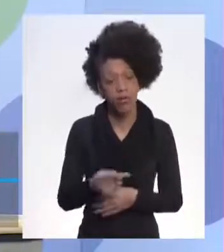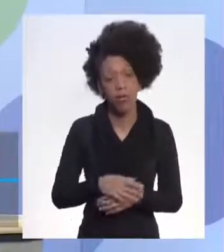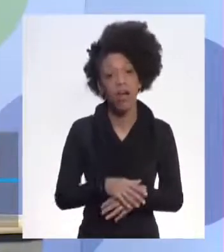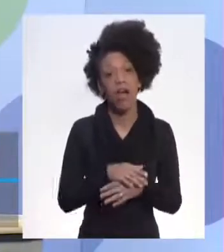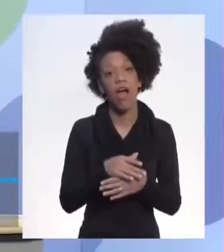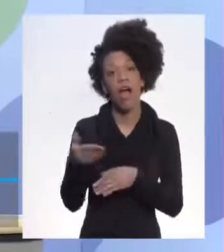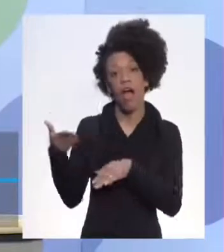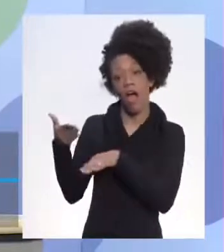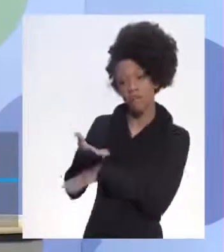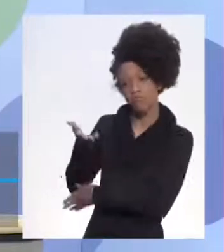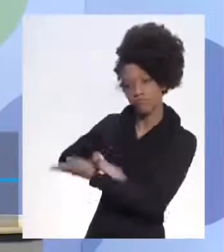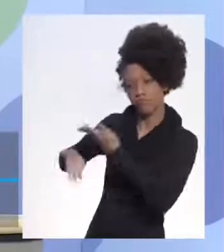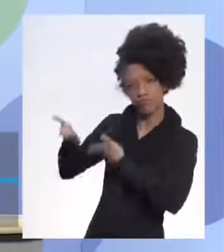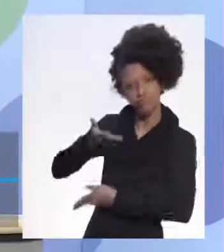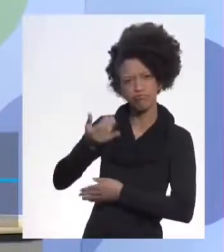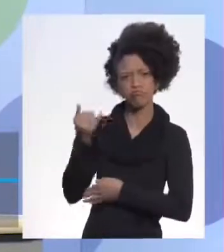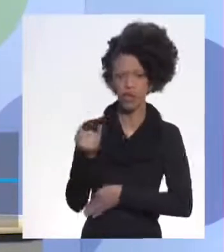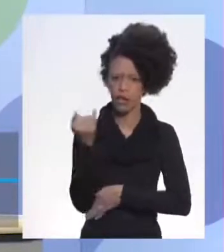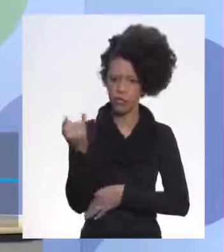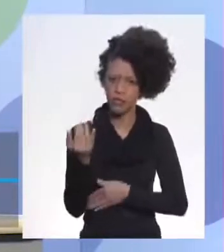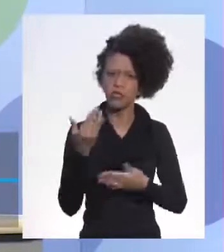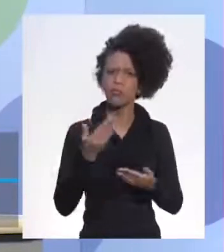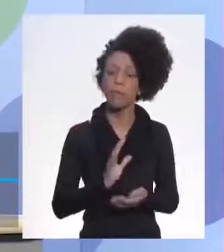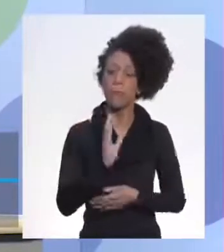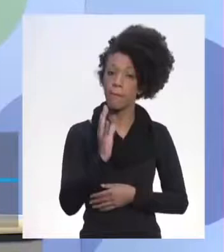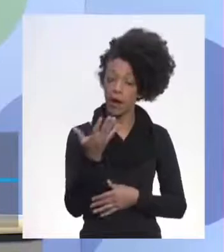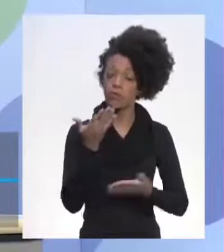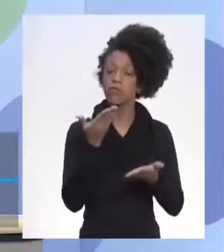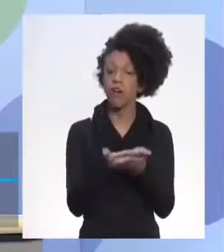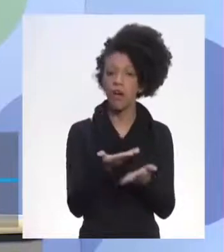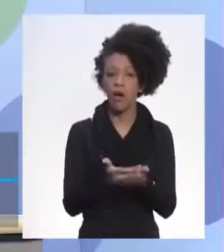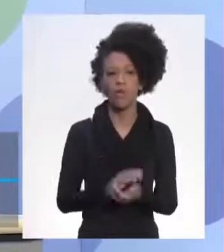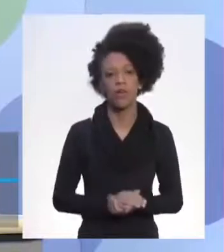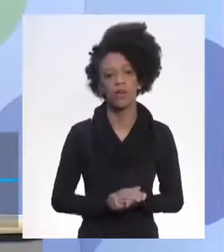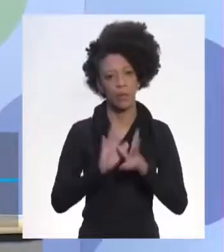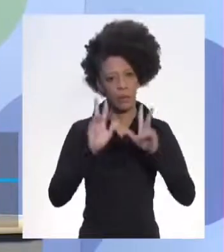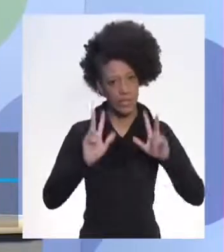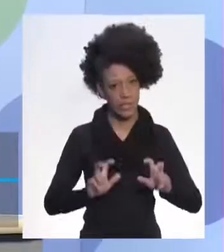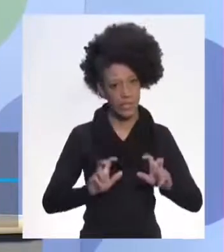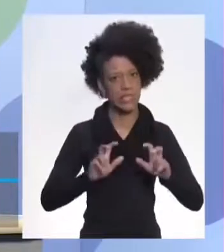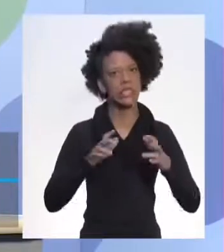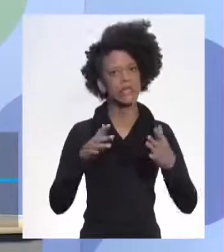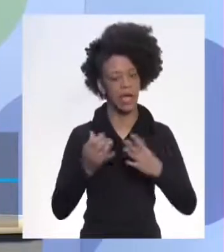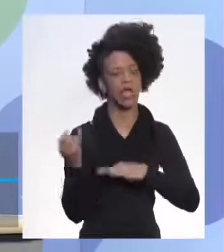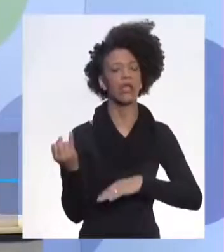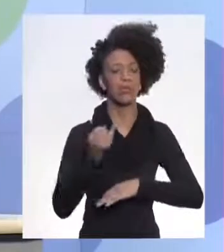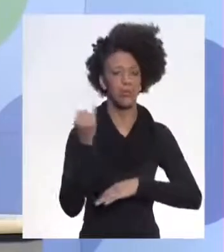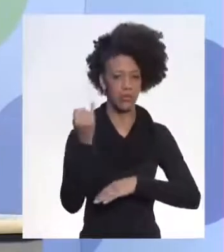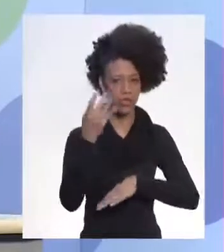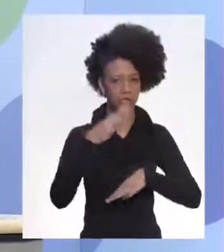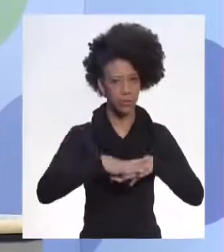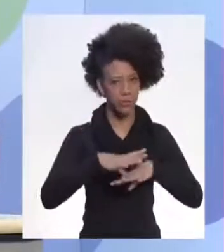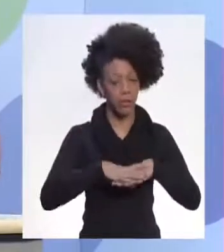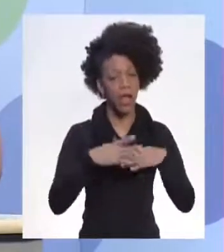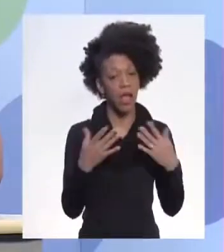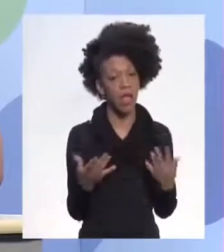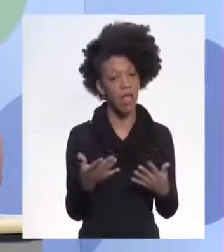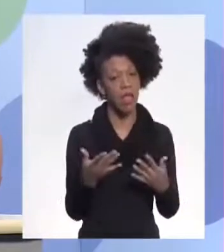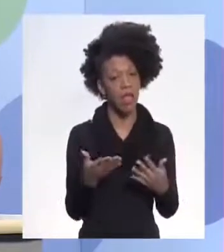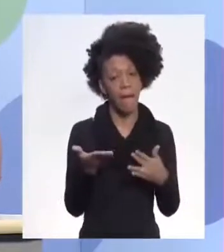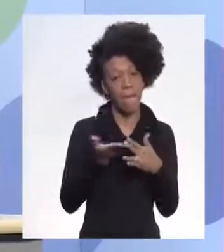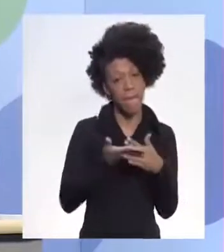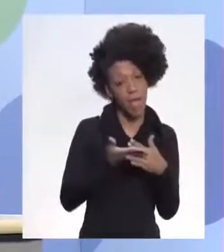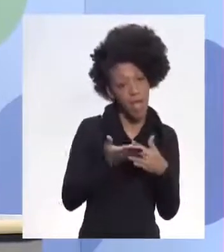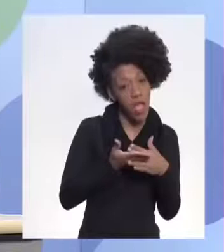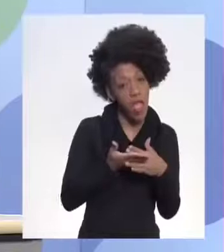que a aula realmente aconteça. O assunto de proporcionalidade, ele é muito importante. Extremos e